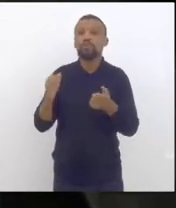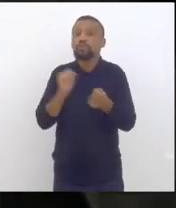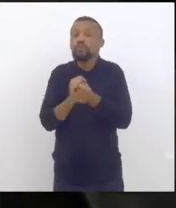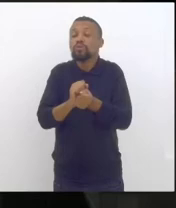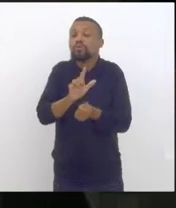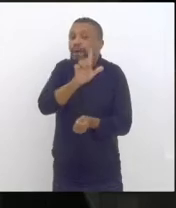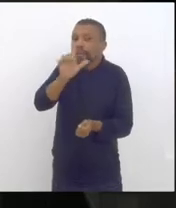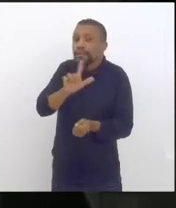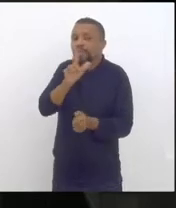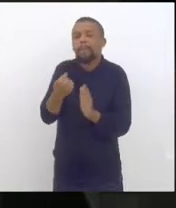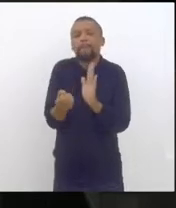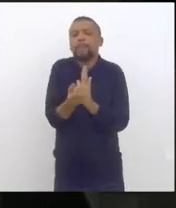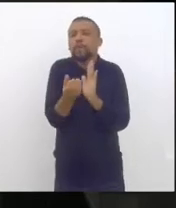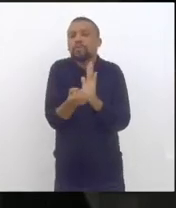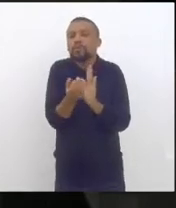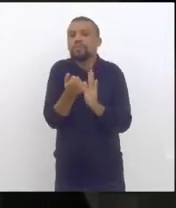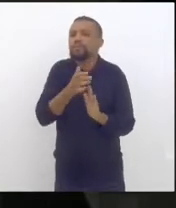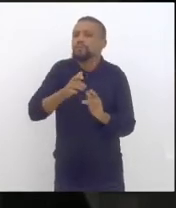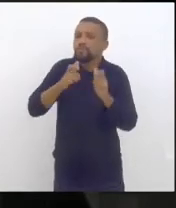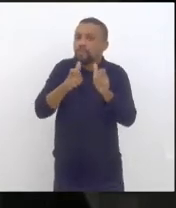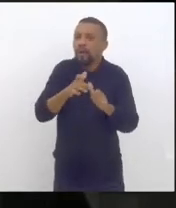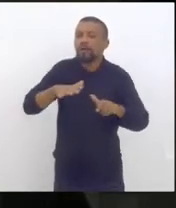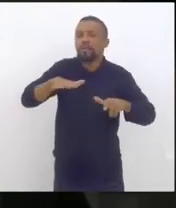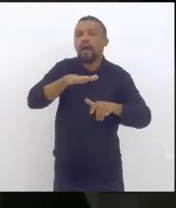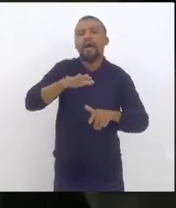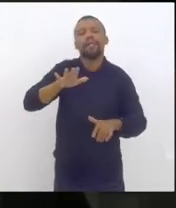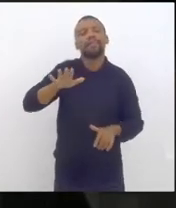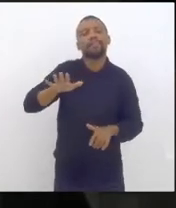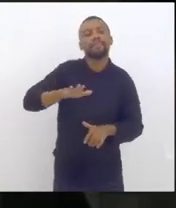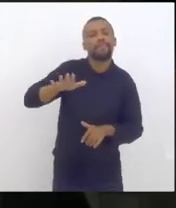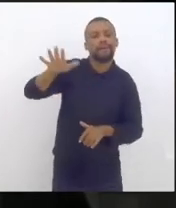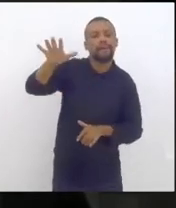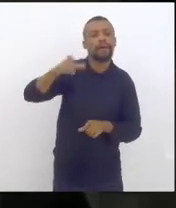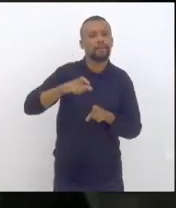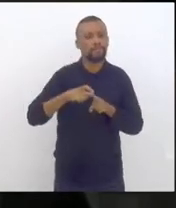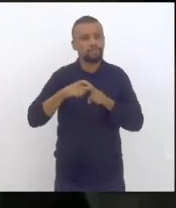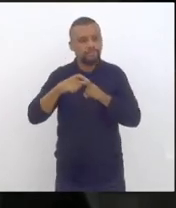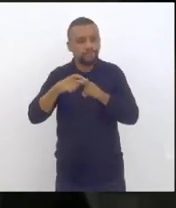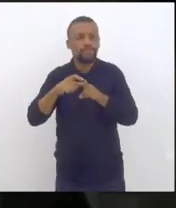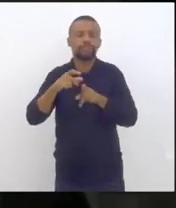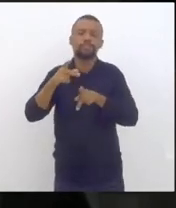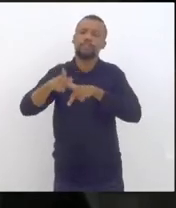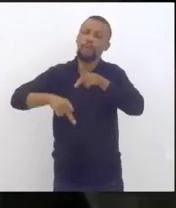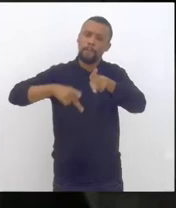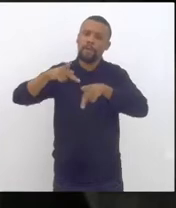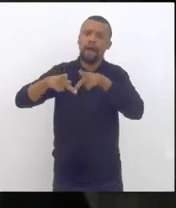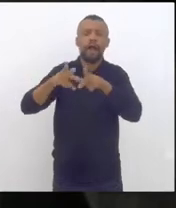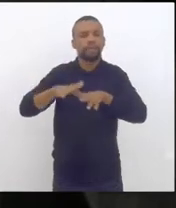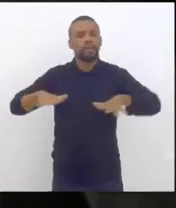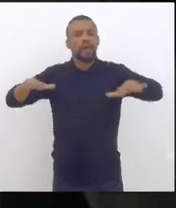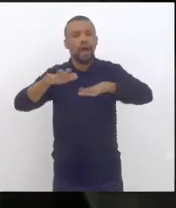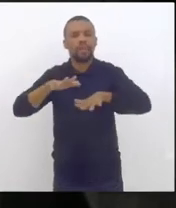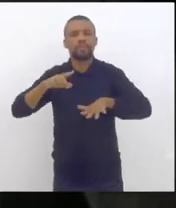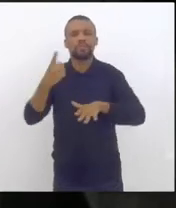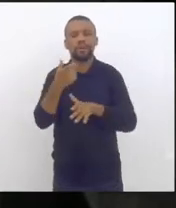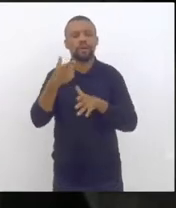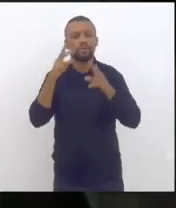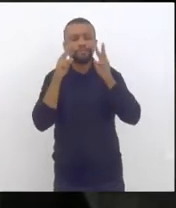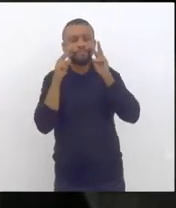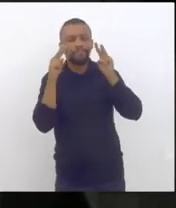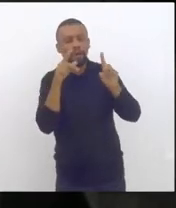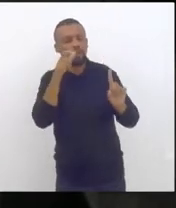literatura produzida em territórios de favelas em áreas populares que foram inclusive consagrando